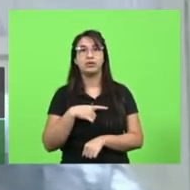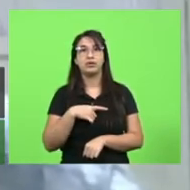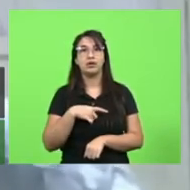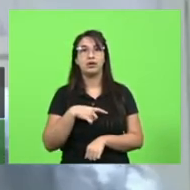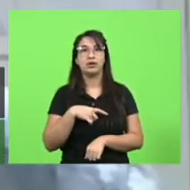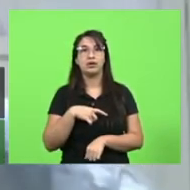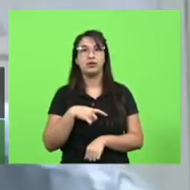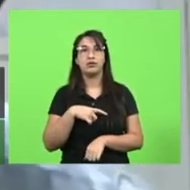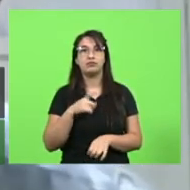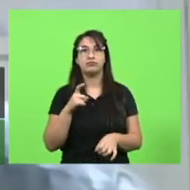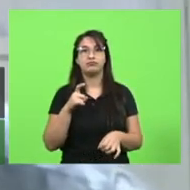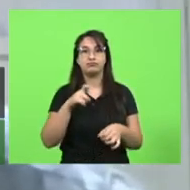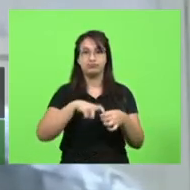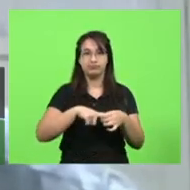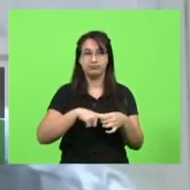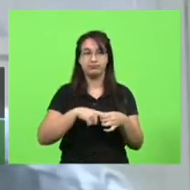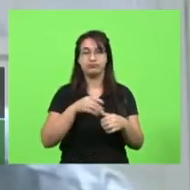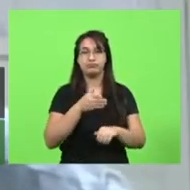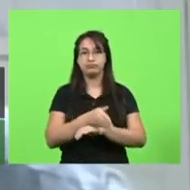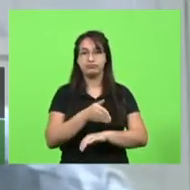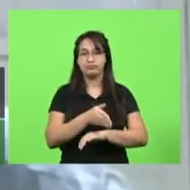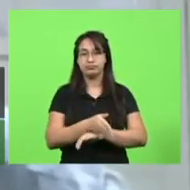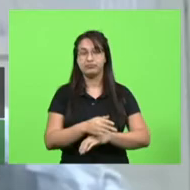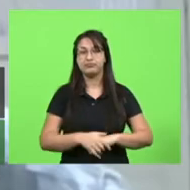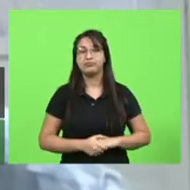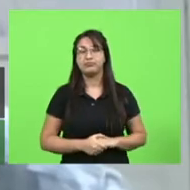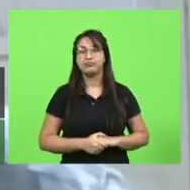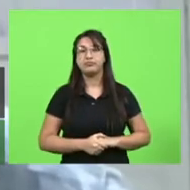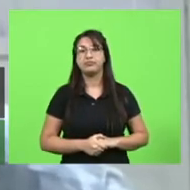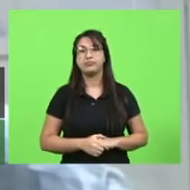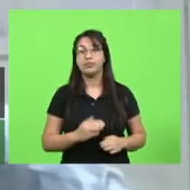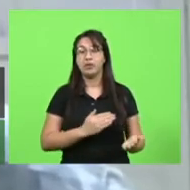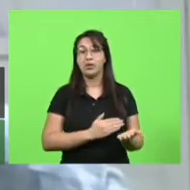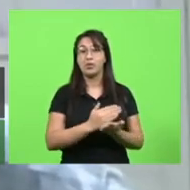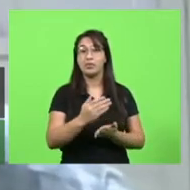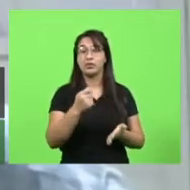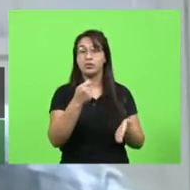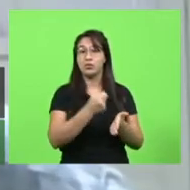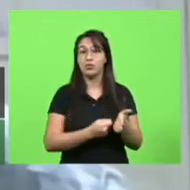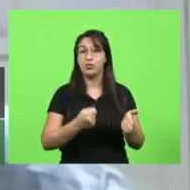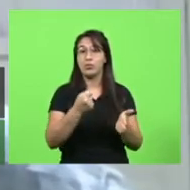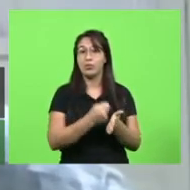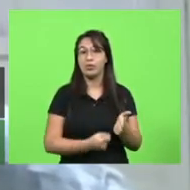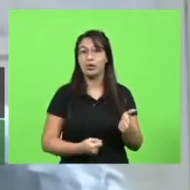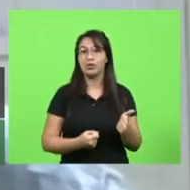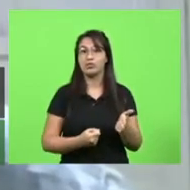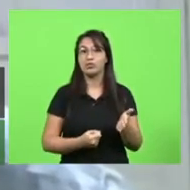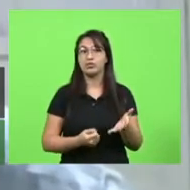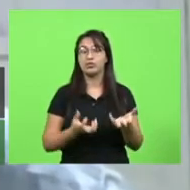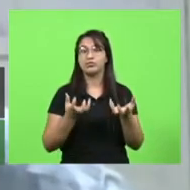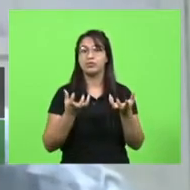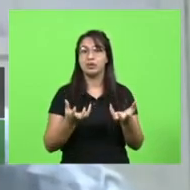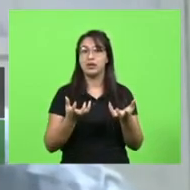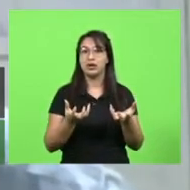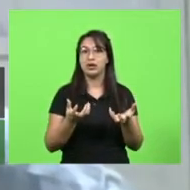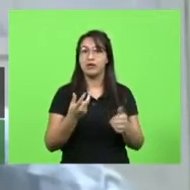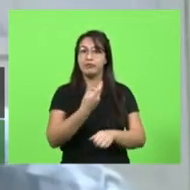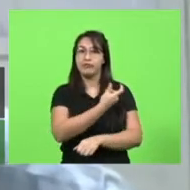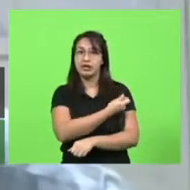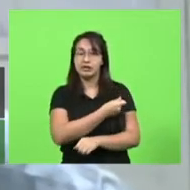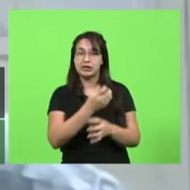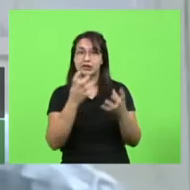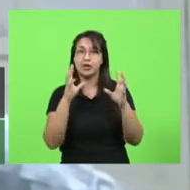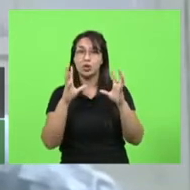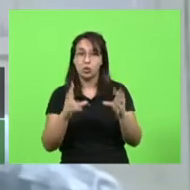Antônio Carlos Sestar faz parte, e iniciamos uma luta em busca da vacinação de todas as pessoas